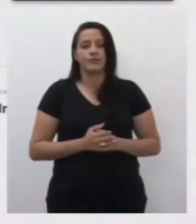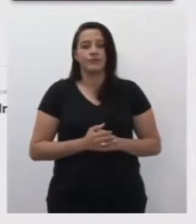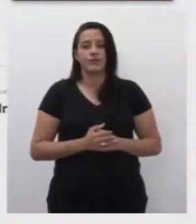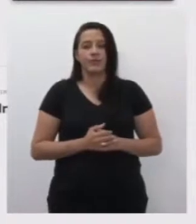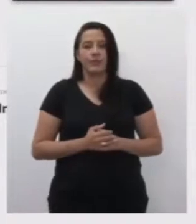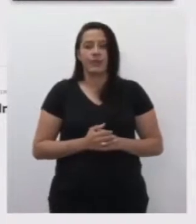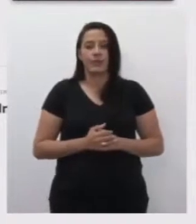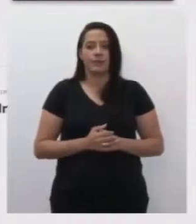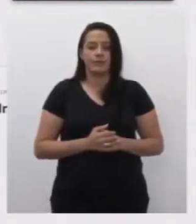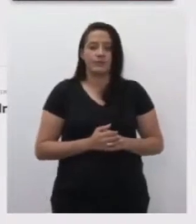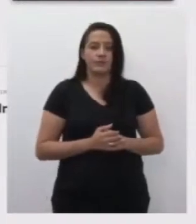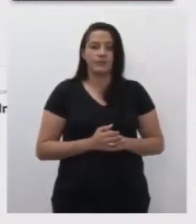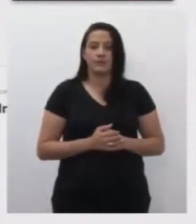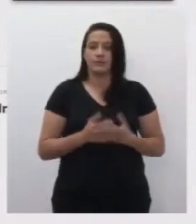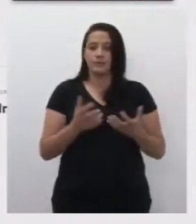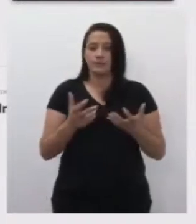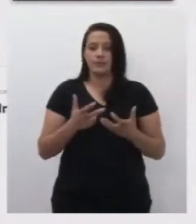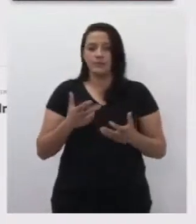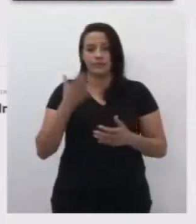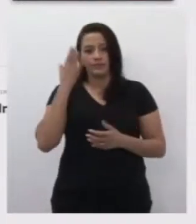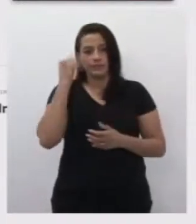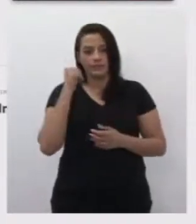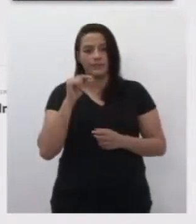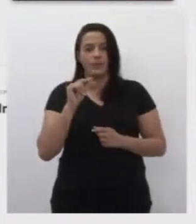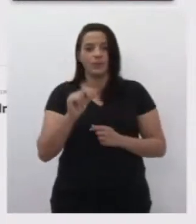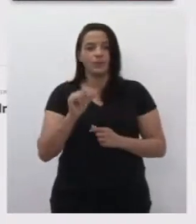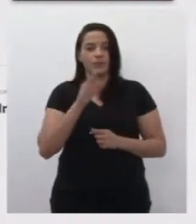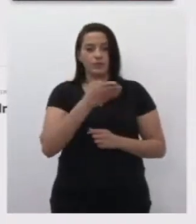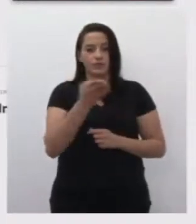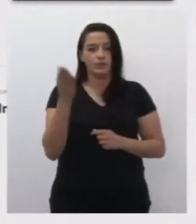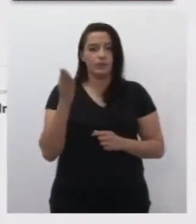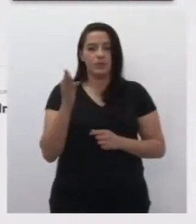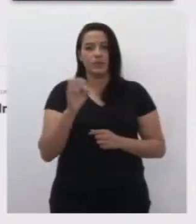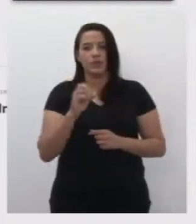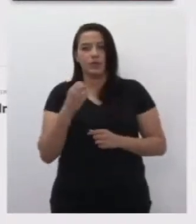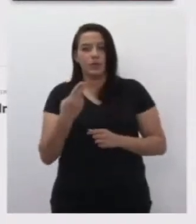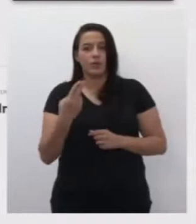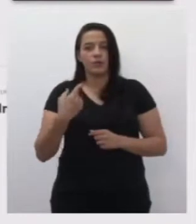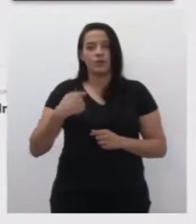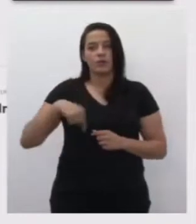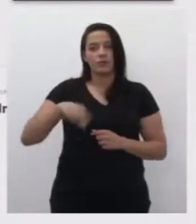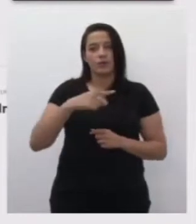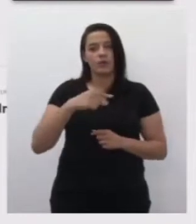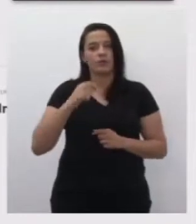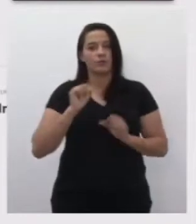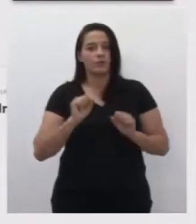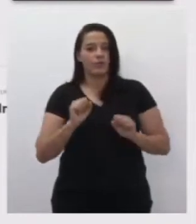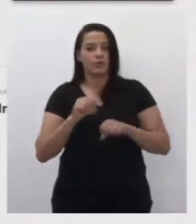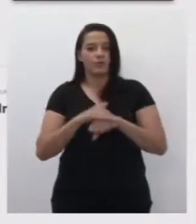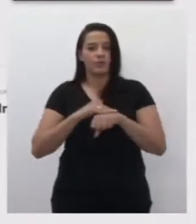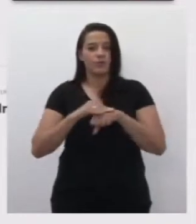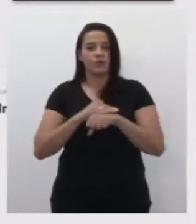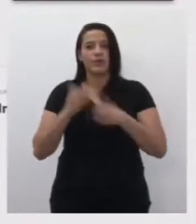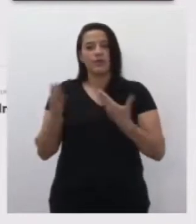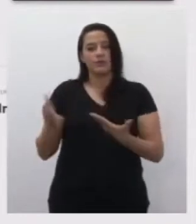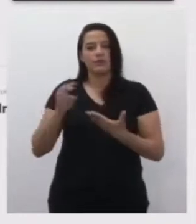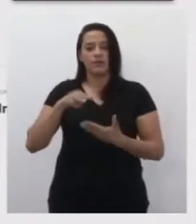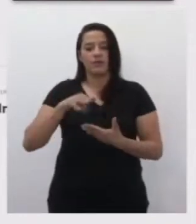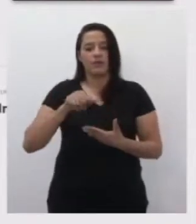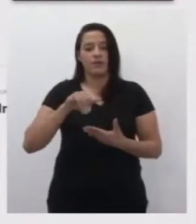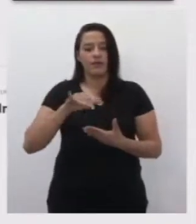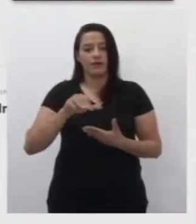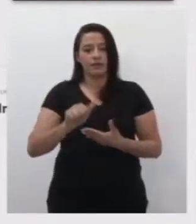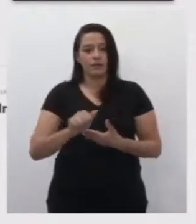aí eu queria saber um pouco de você, ou se a gente já pode conversar com a Maia, como que você,